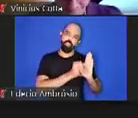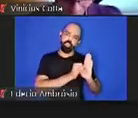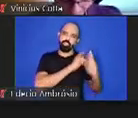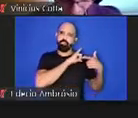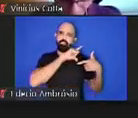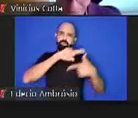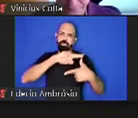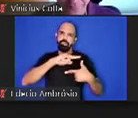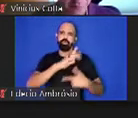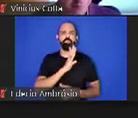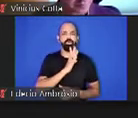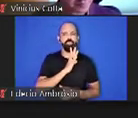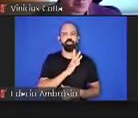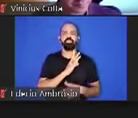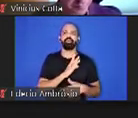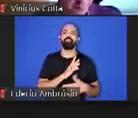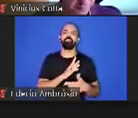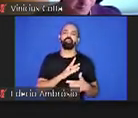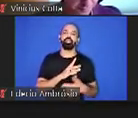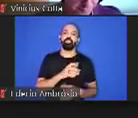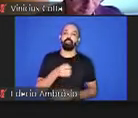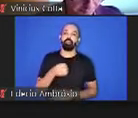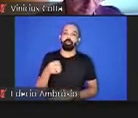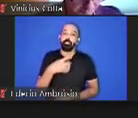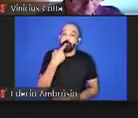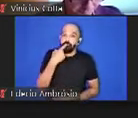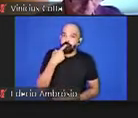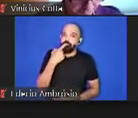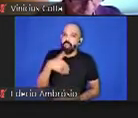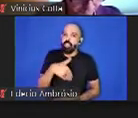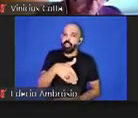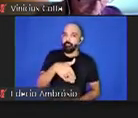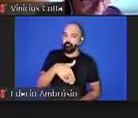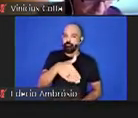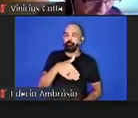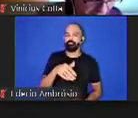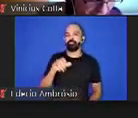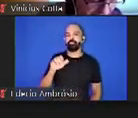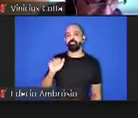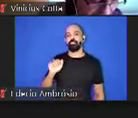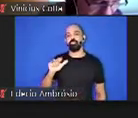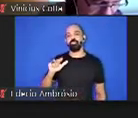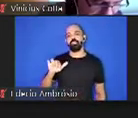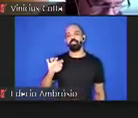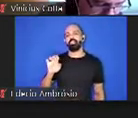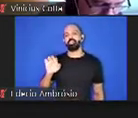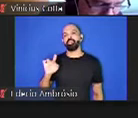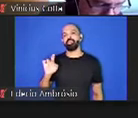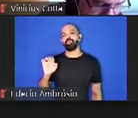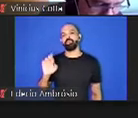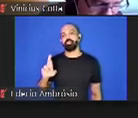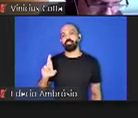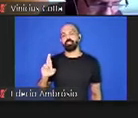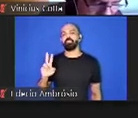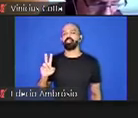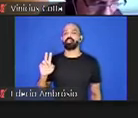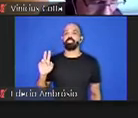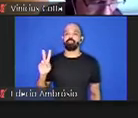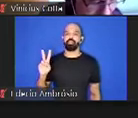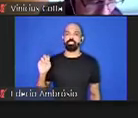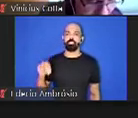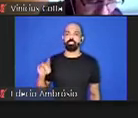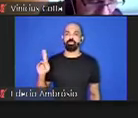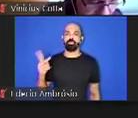teremos com lançamento em breve, né, tanto a Alexander von Humboldt, com pesquisador experiente e